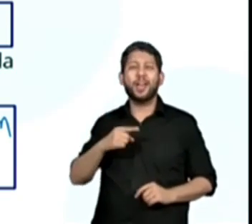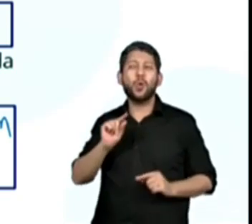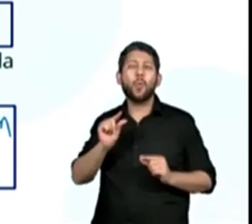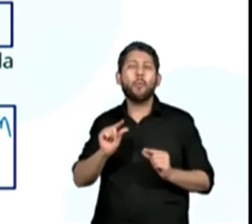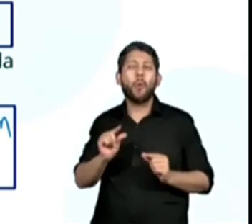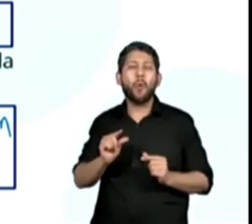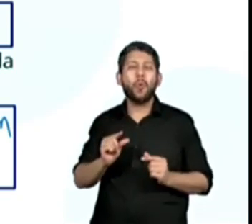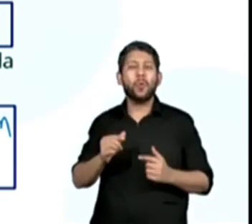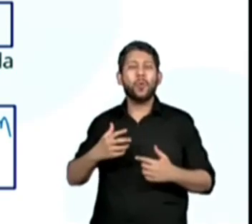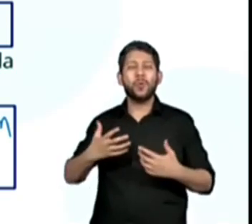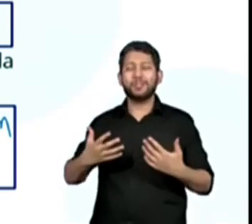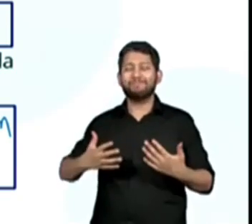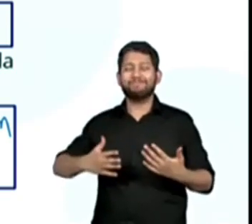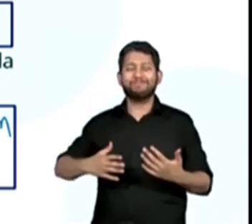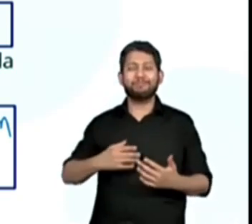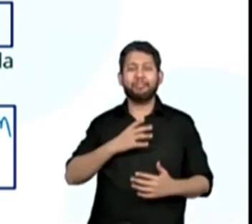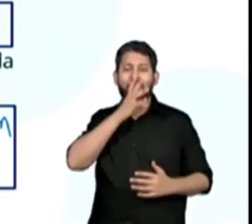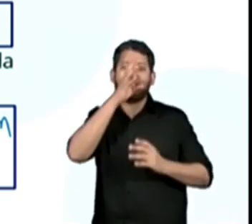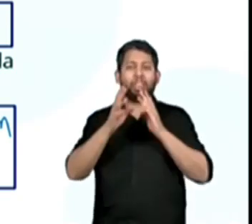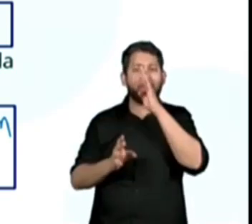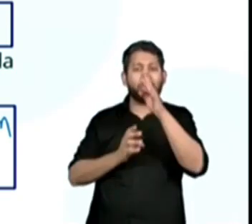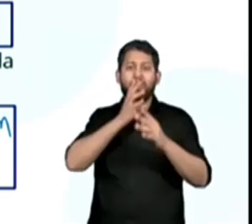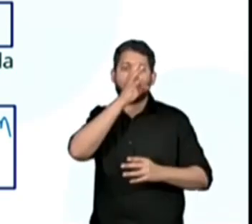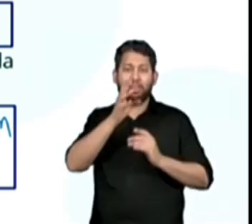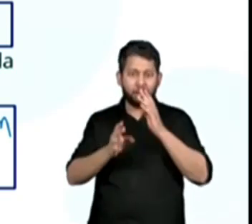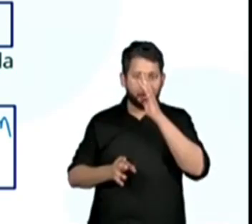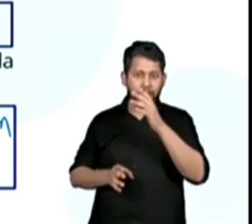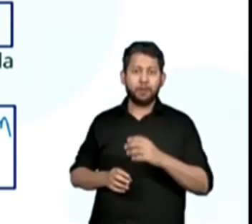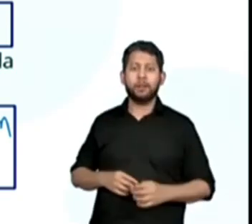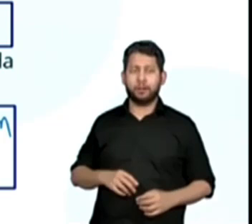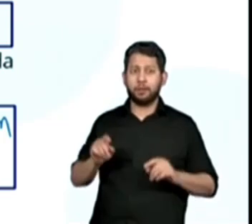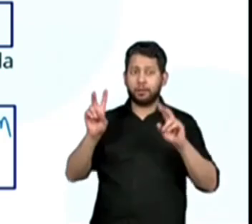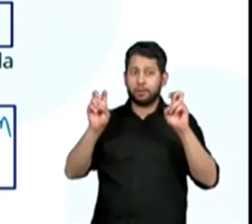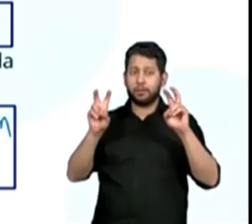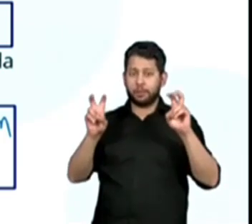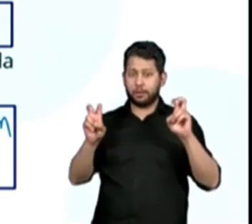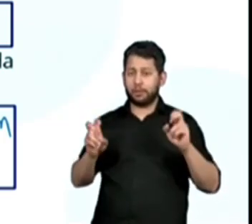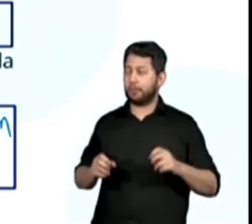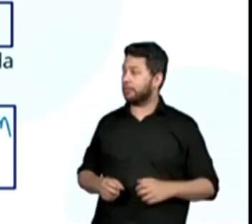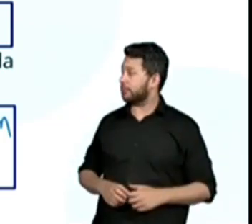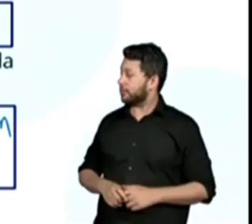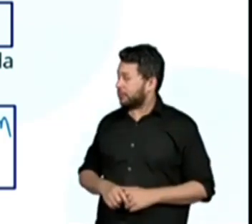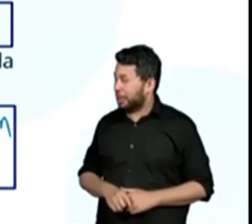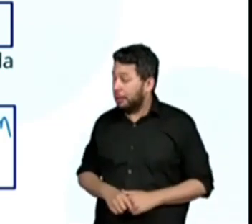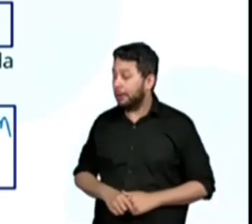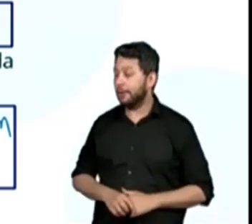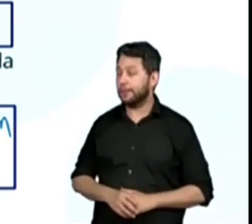Meio, eu vou colocar desajeitado entre aspas.